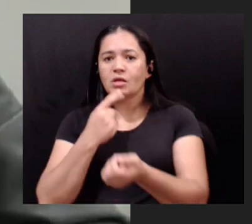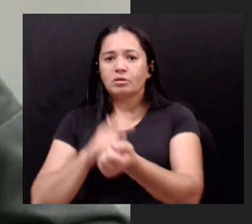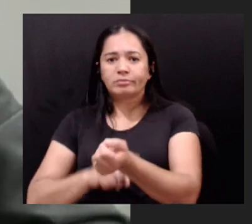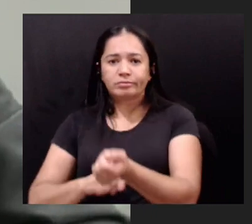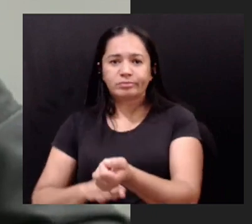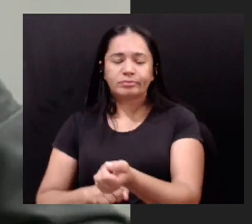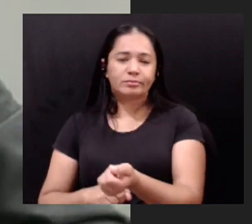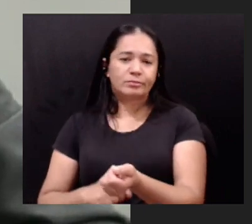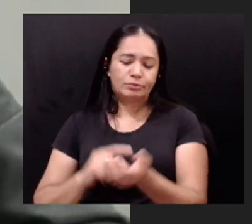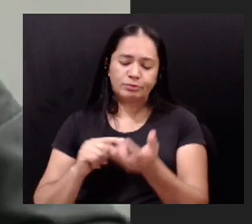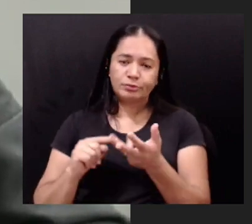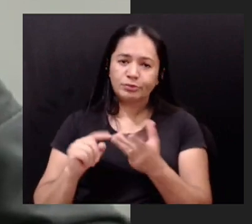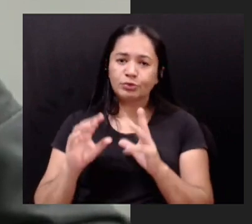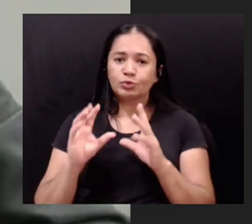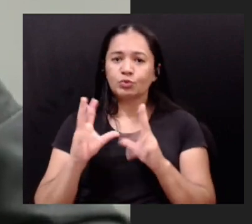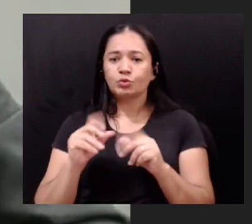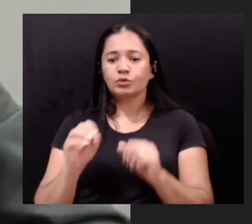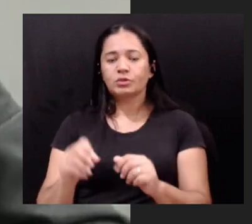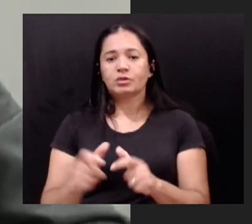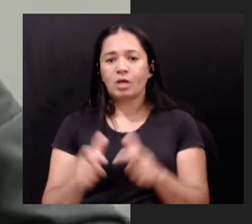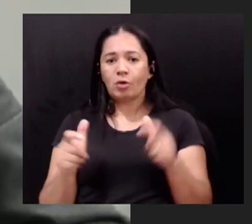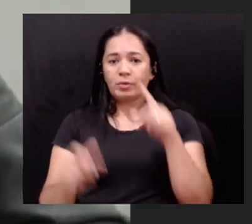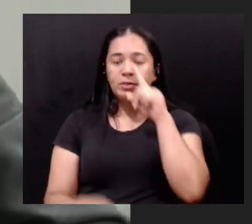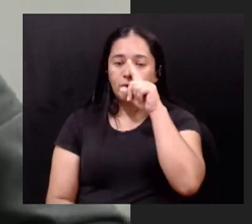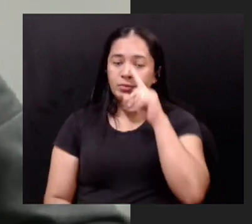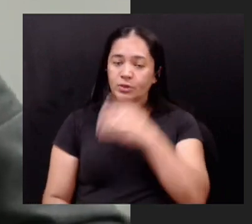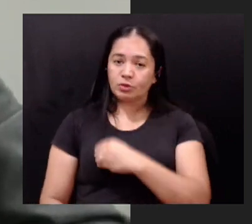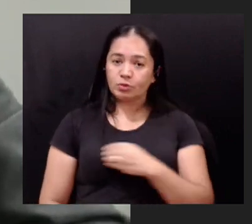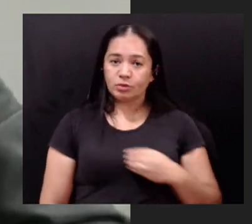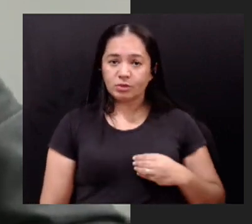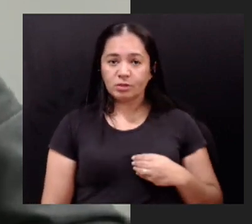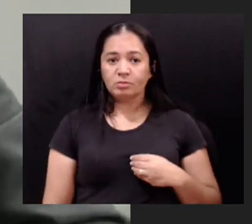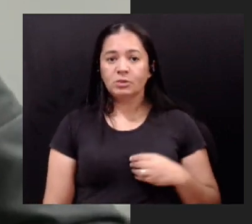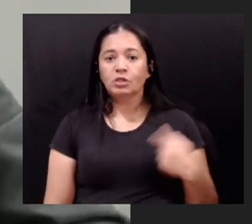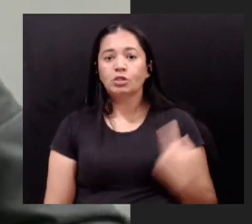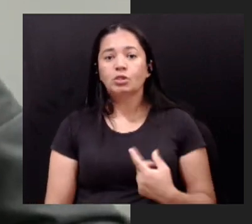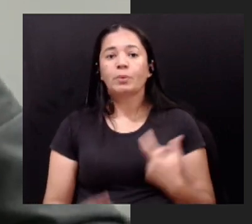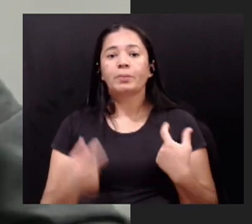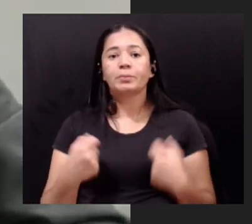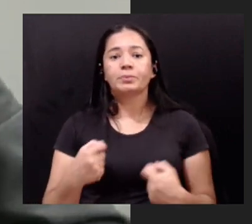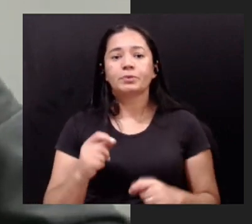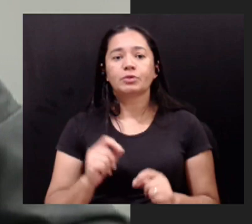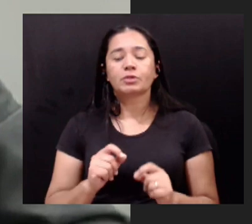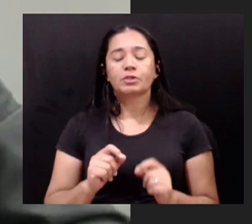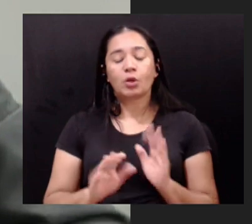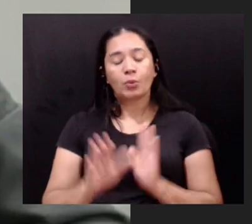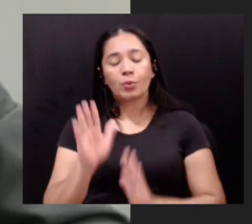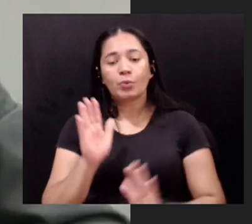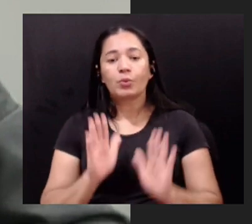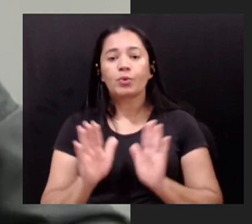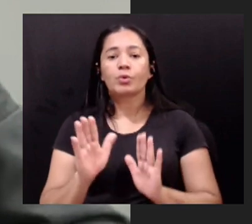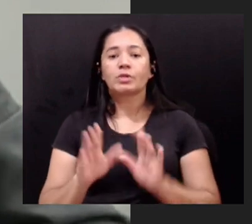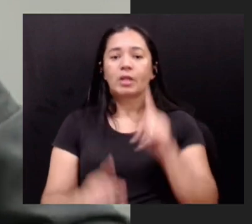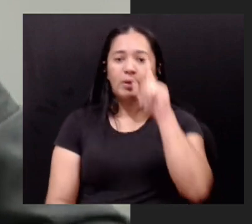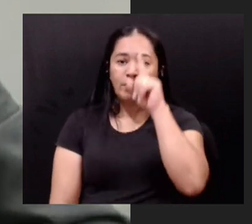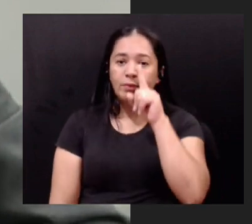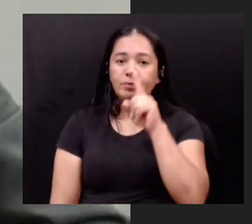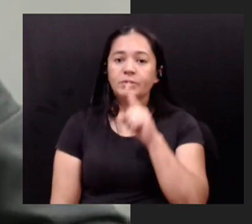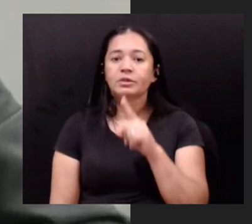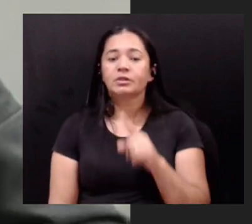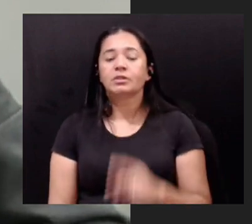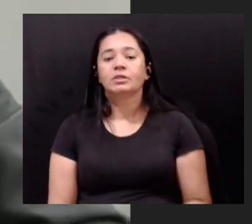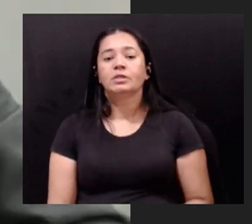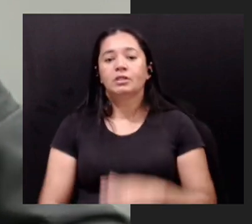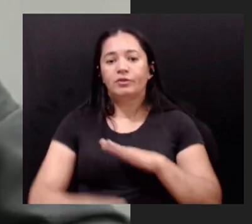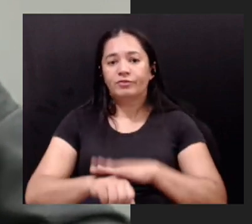vai aumentando o risco do procedimento, então a gente precisa ponderar bem, né, o risco-benefício em se fazer o exame,